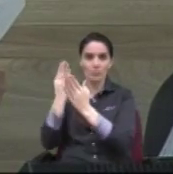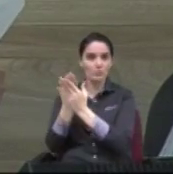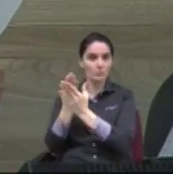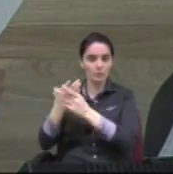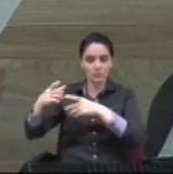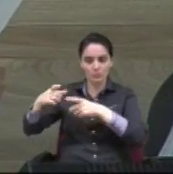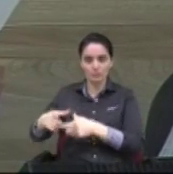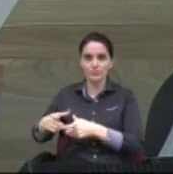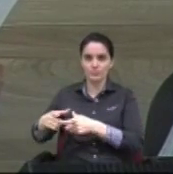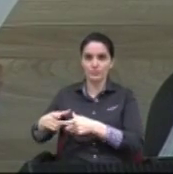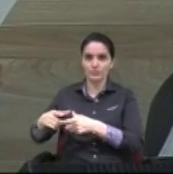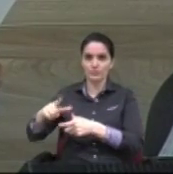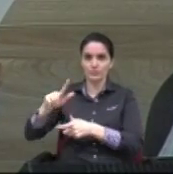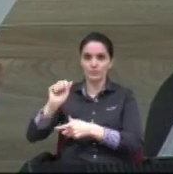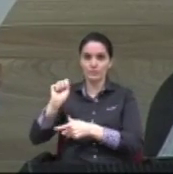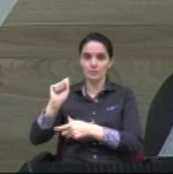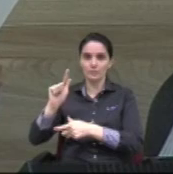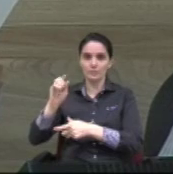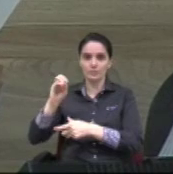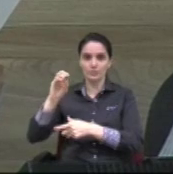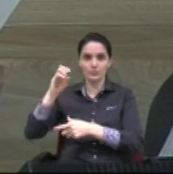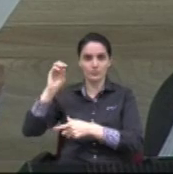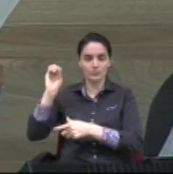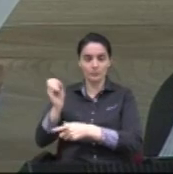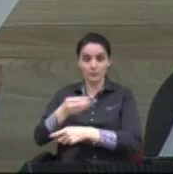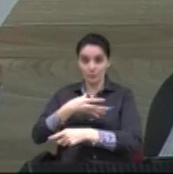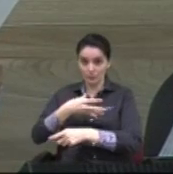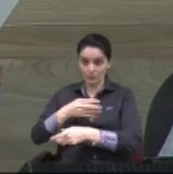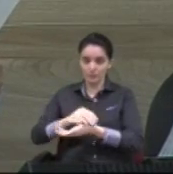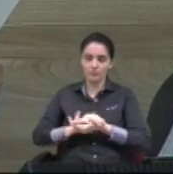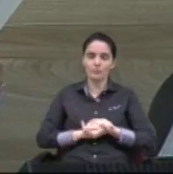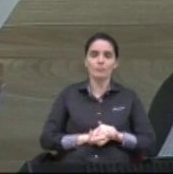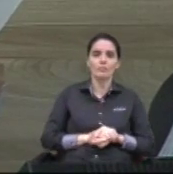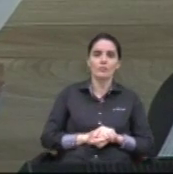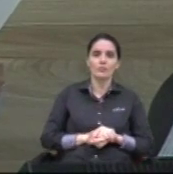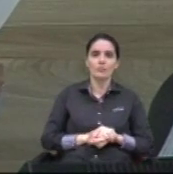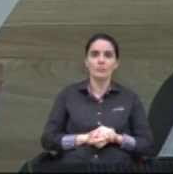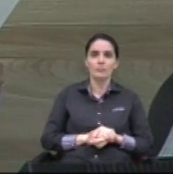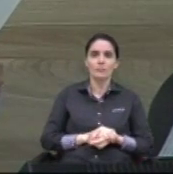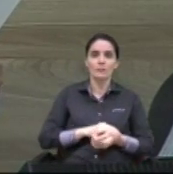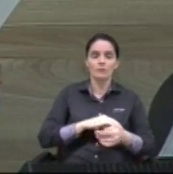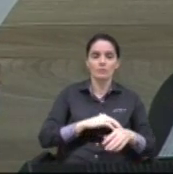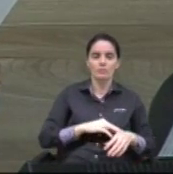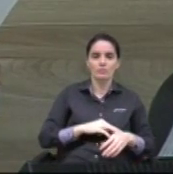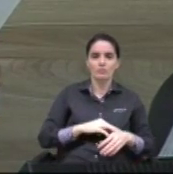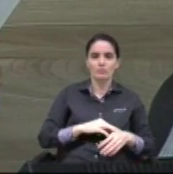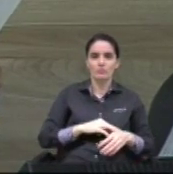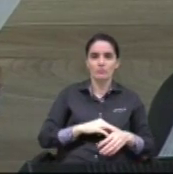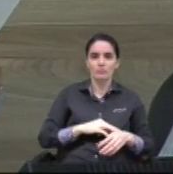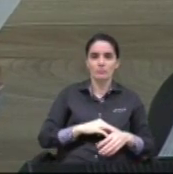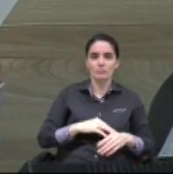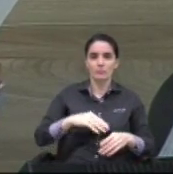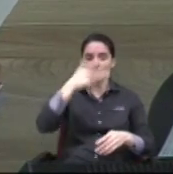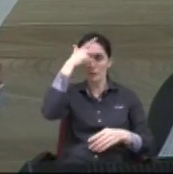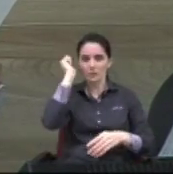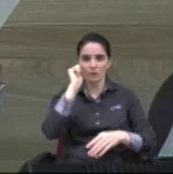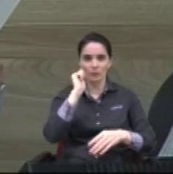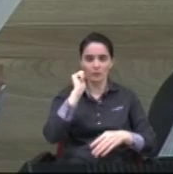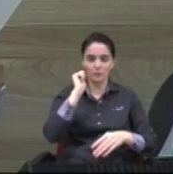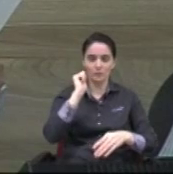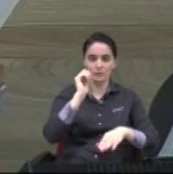Nova. A obra contratada pela Fundação para o Desenvolvimento da Educação